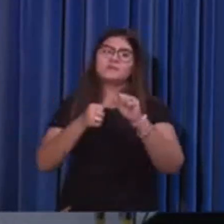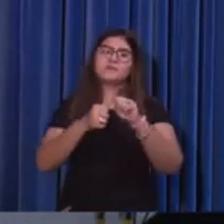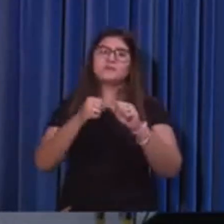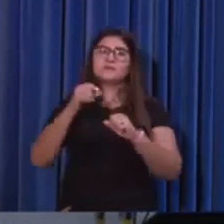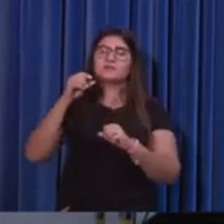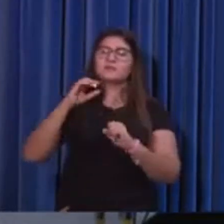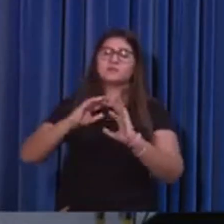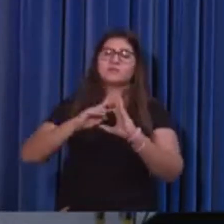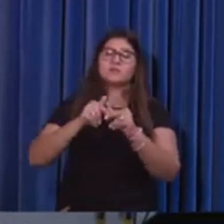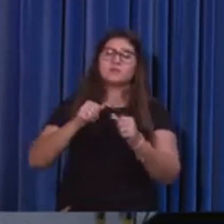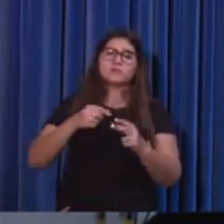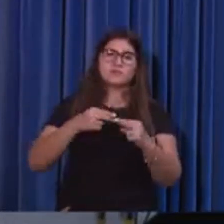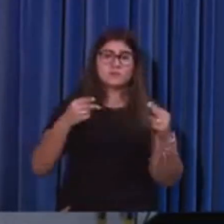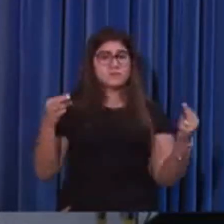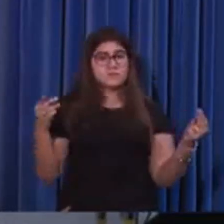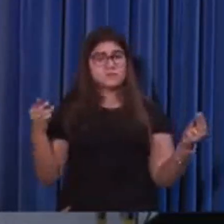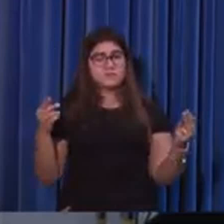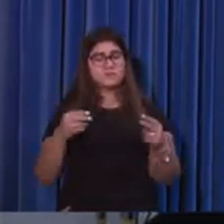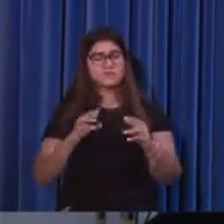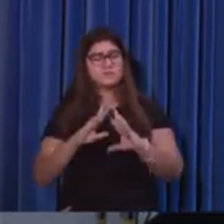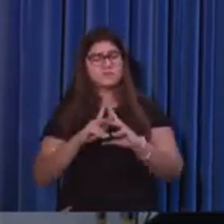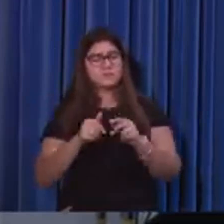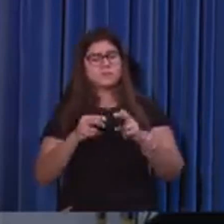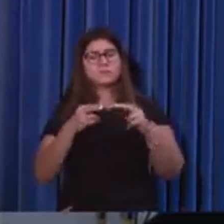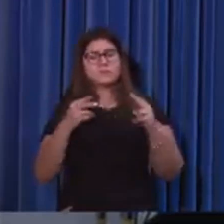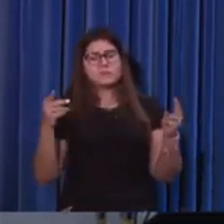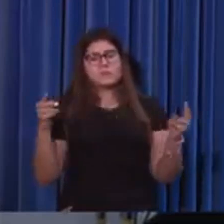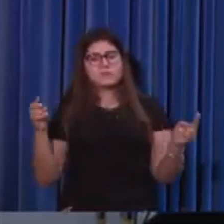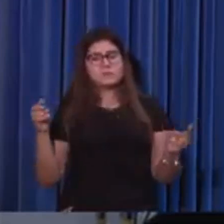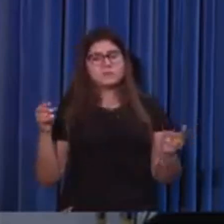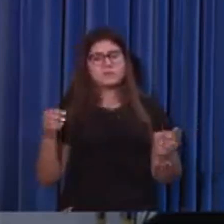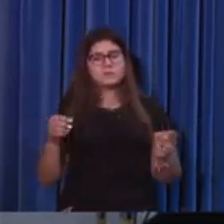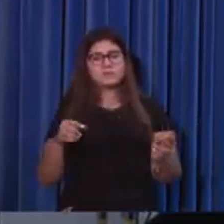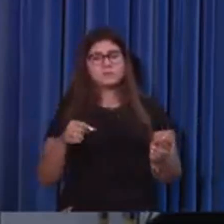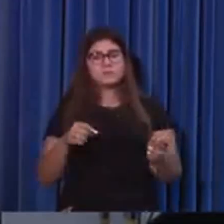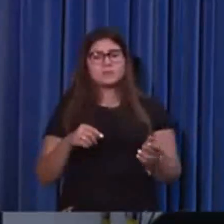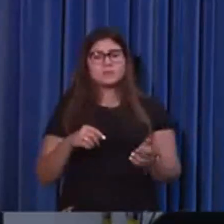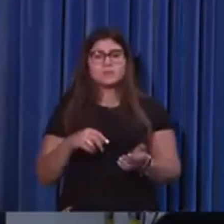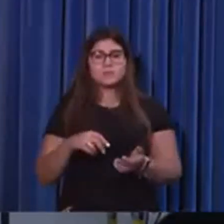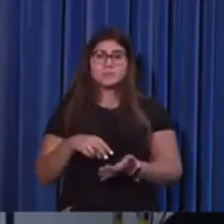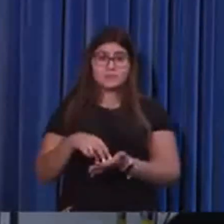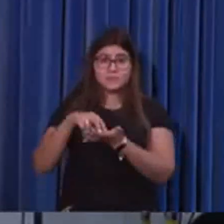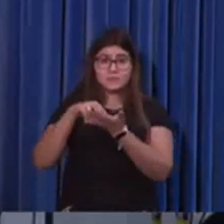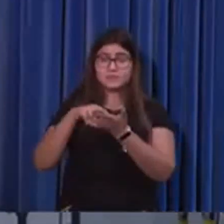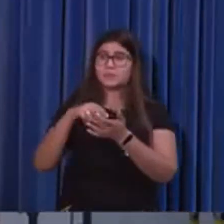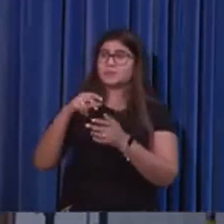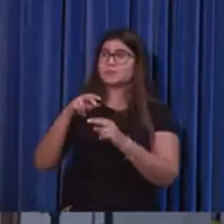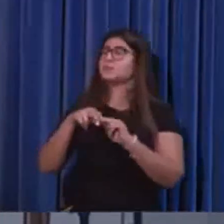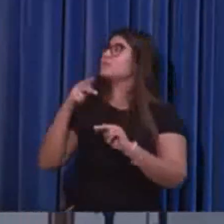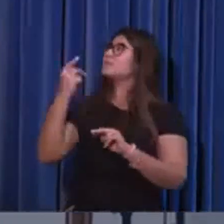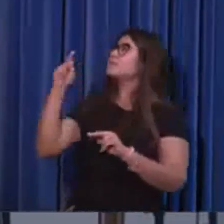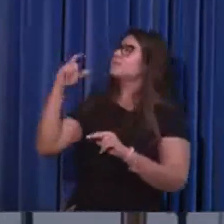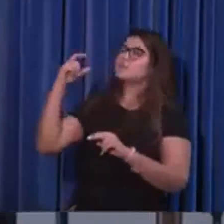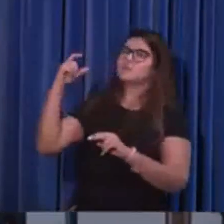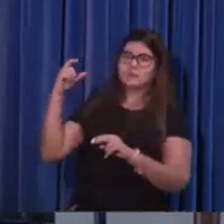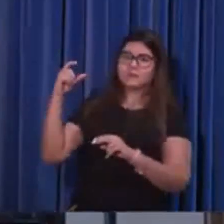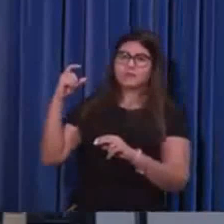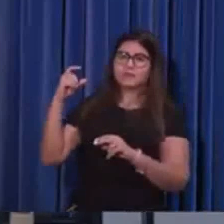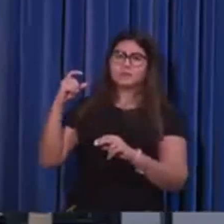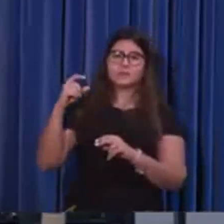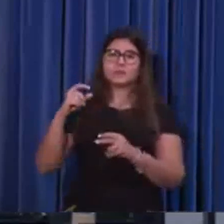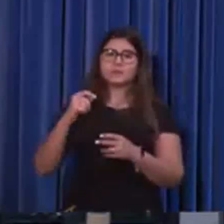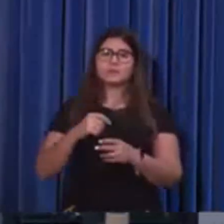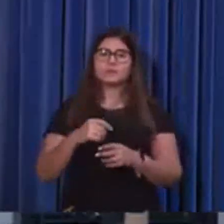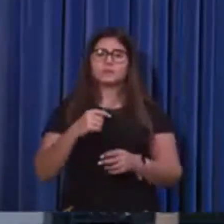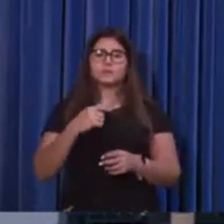coisas, e todas as coisas subsistem pela sua palavra, Deus criou tudo, e esta é uma verdade que eu e você podemos dizer, eu creio,